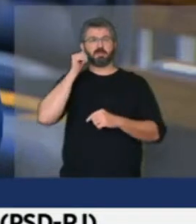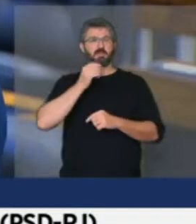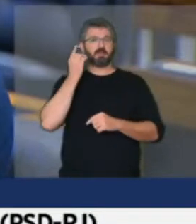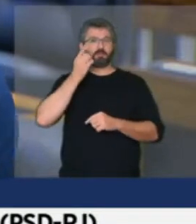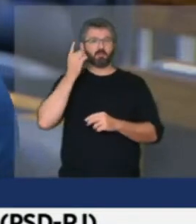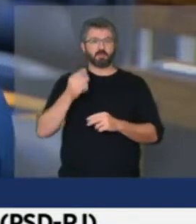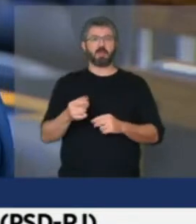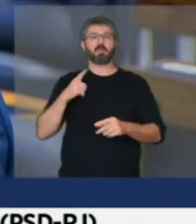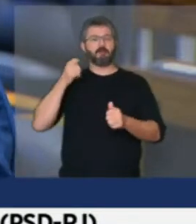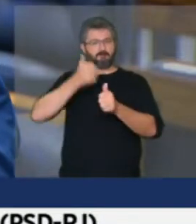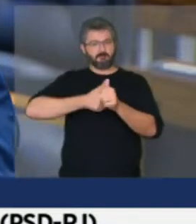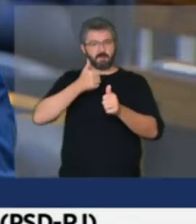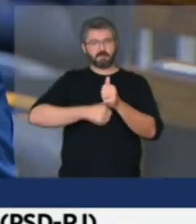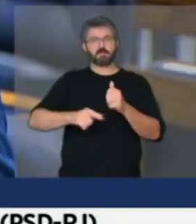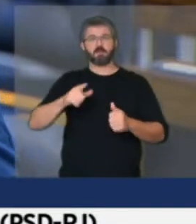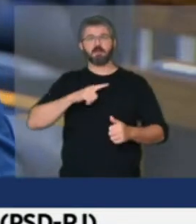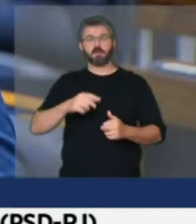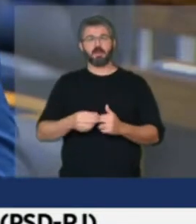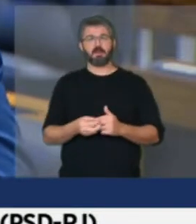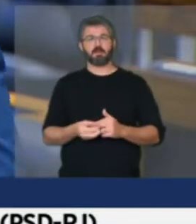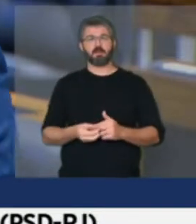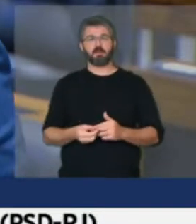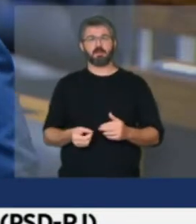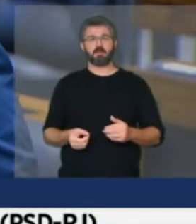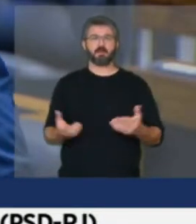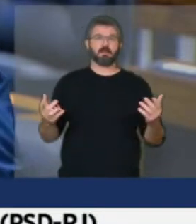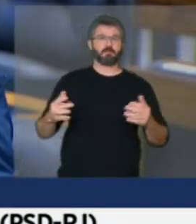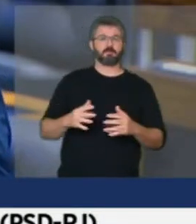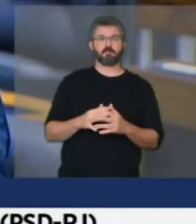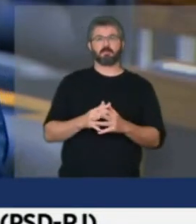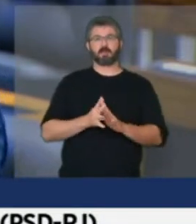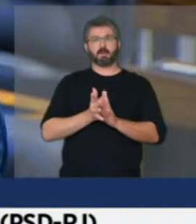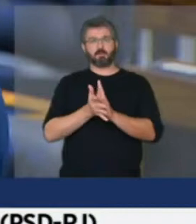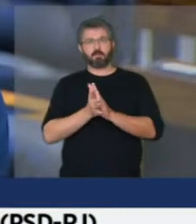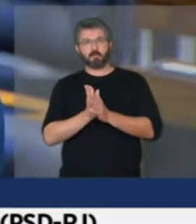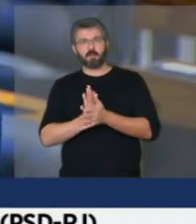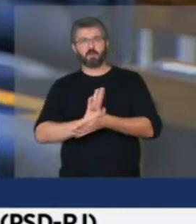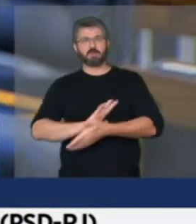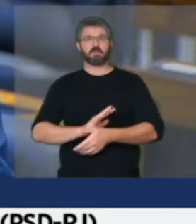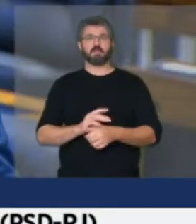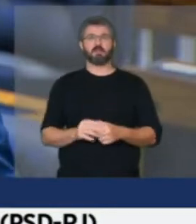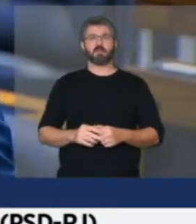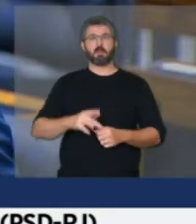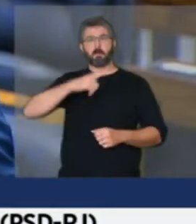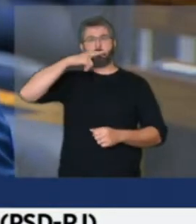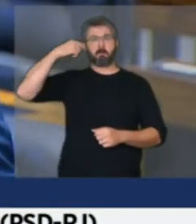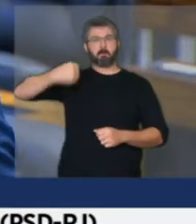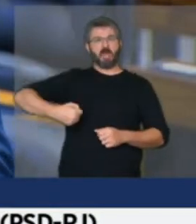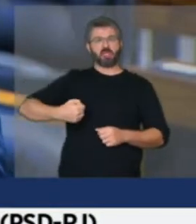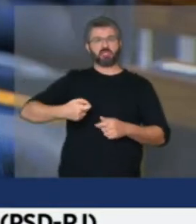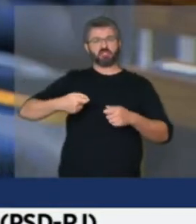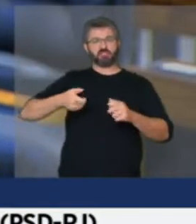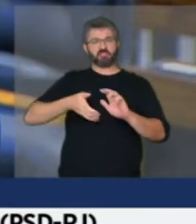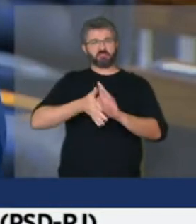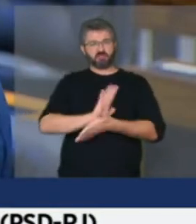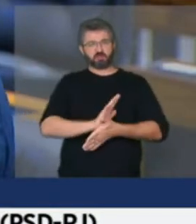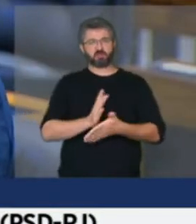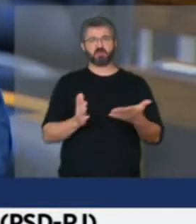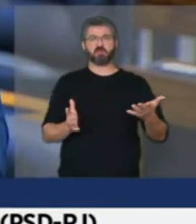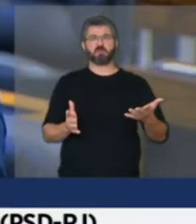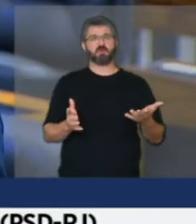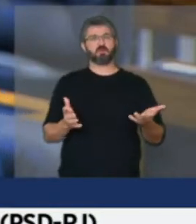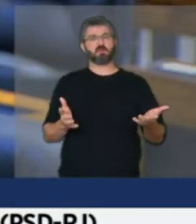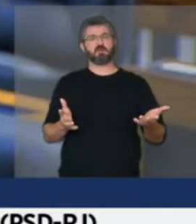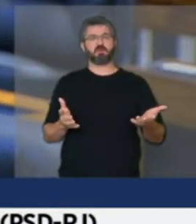houve perseguição, que é discriminação, que é machismo, que foi um